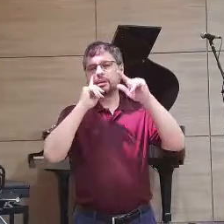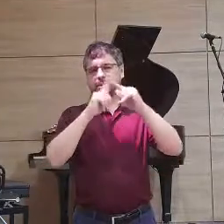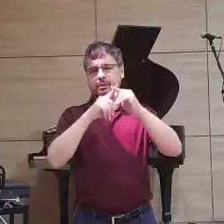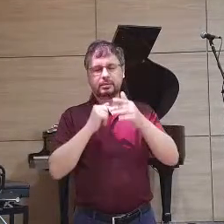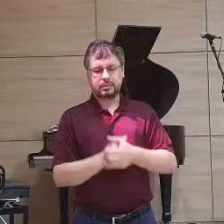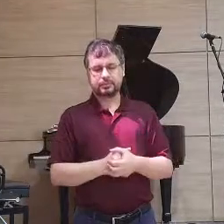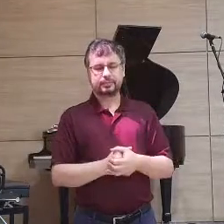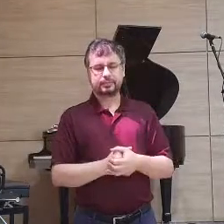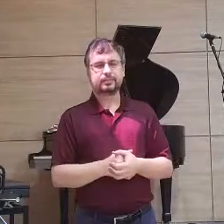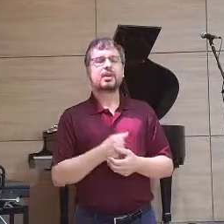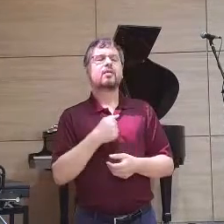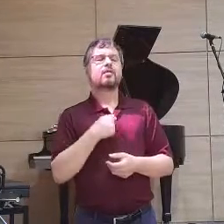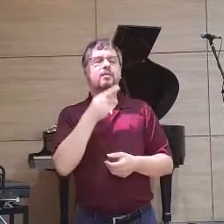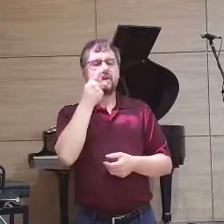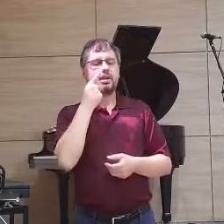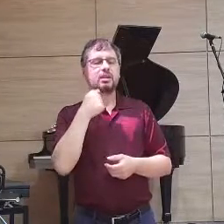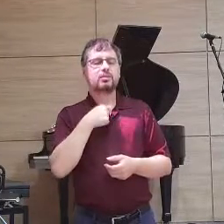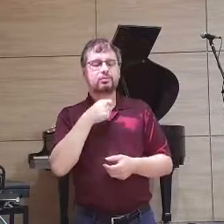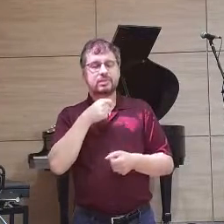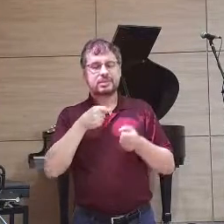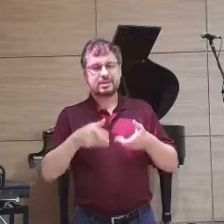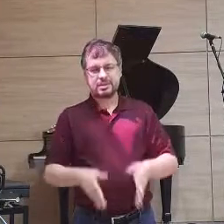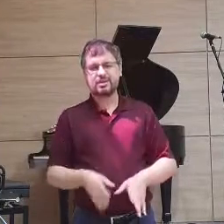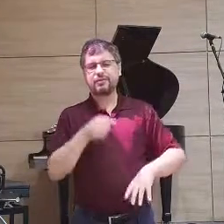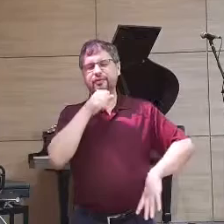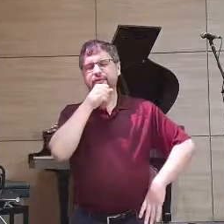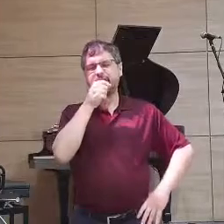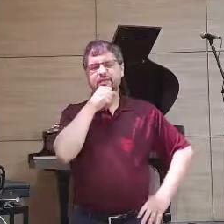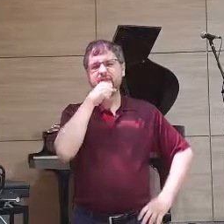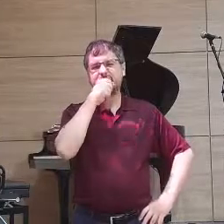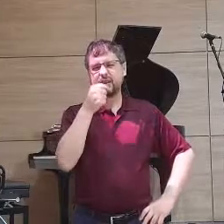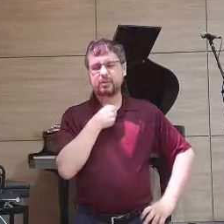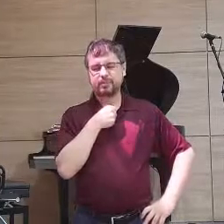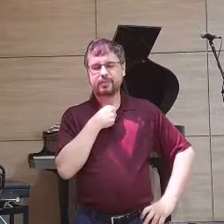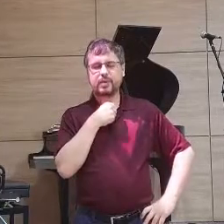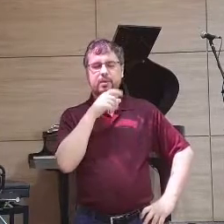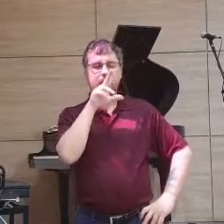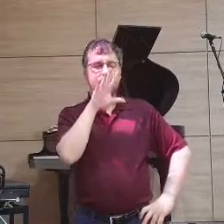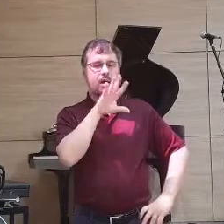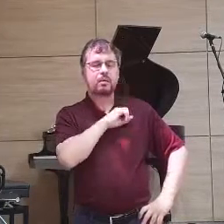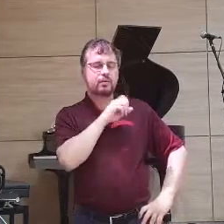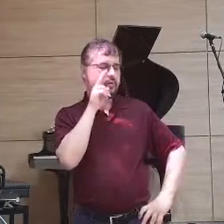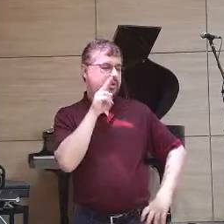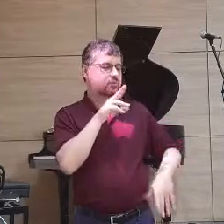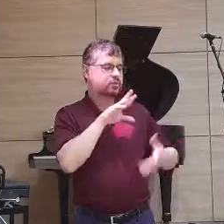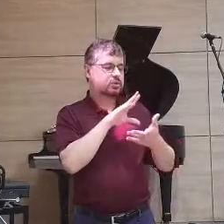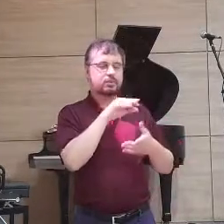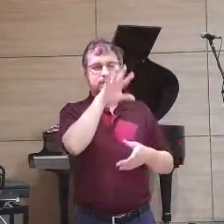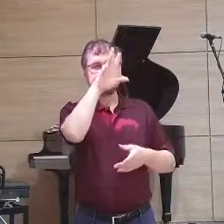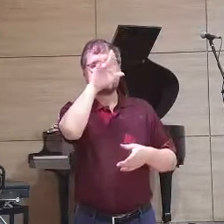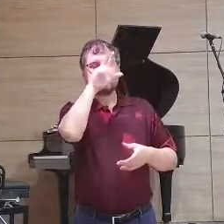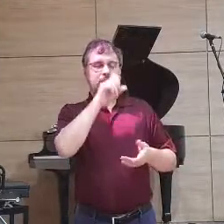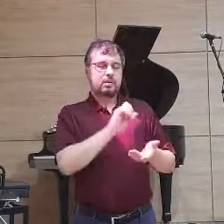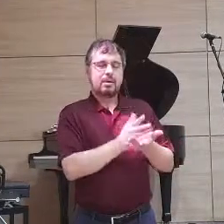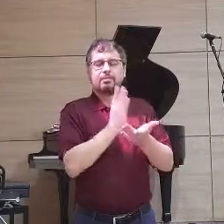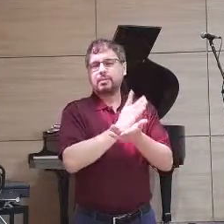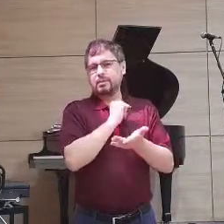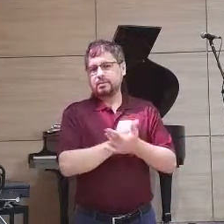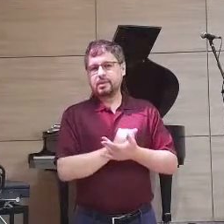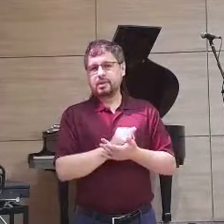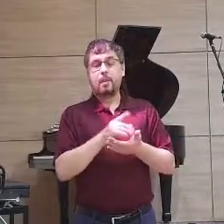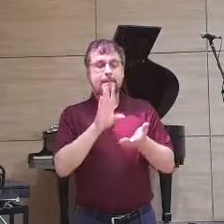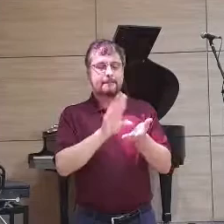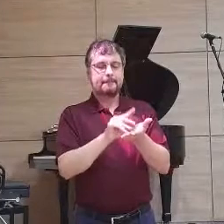disse para os irmãos que eu nasci velho então eu gosto do cheiro da Bíblia Eu gosto da Bíblia e presta a Bíblia no papel Tá OK mas não